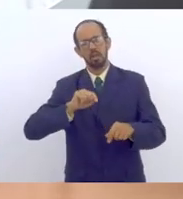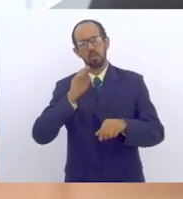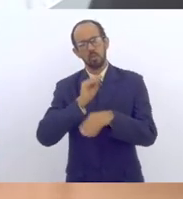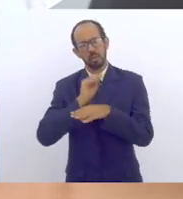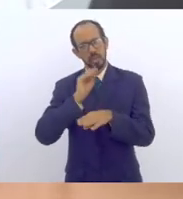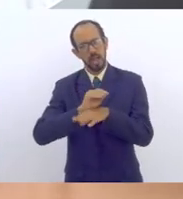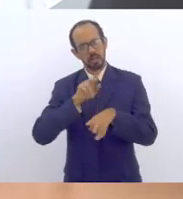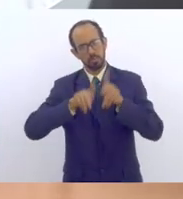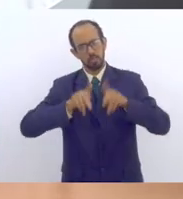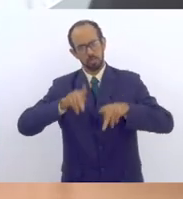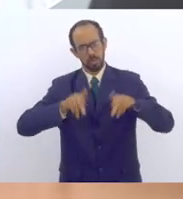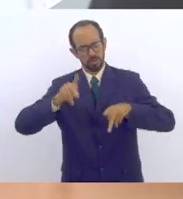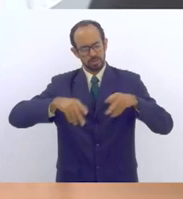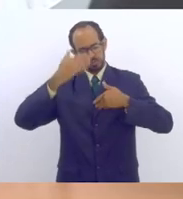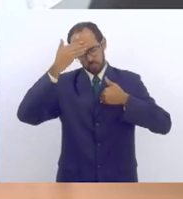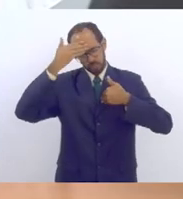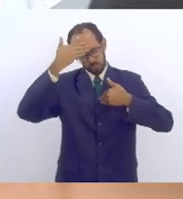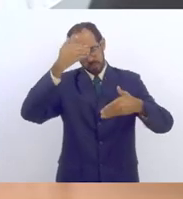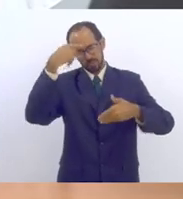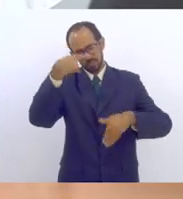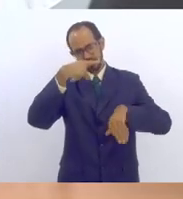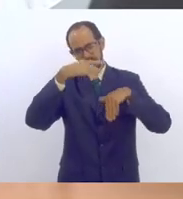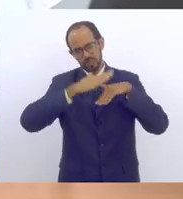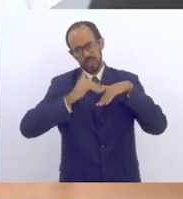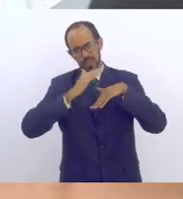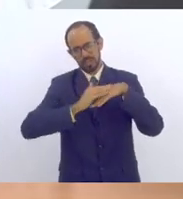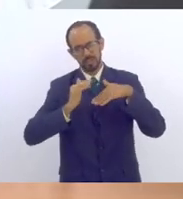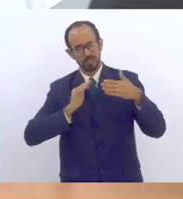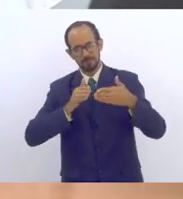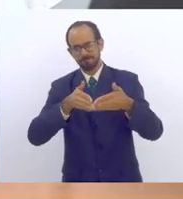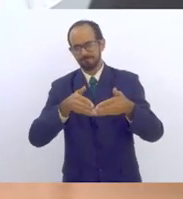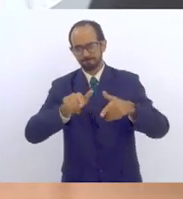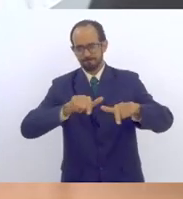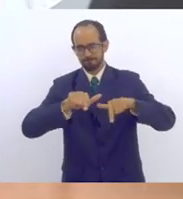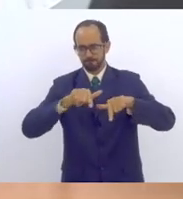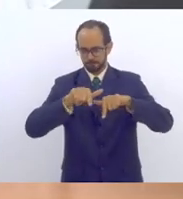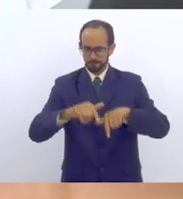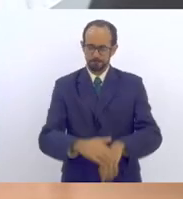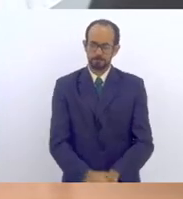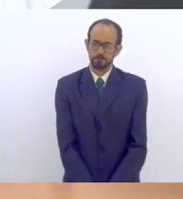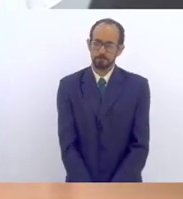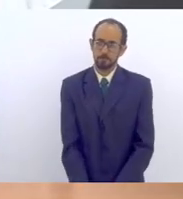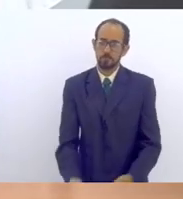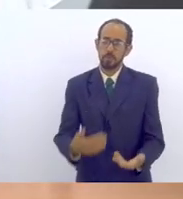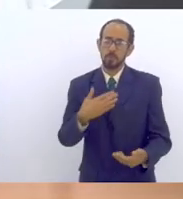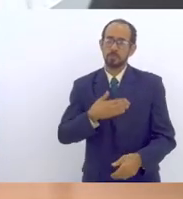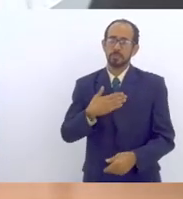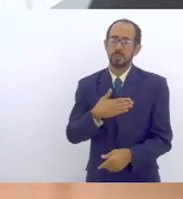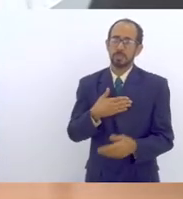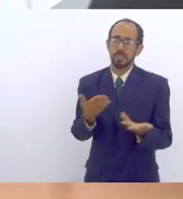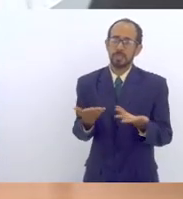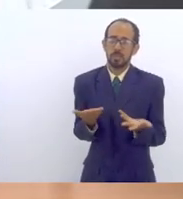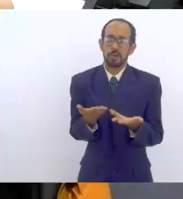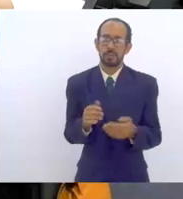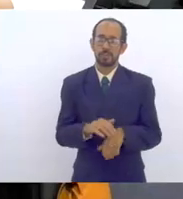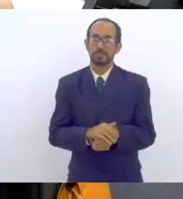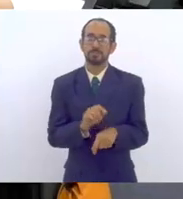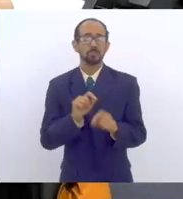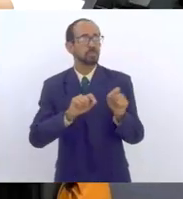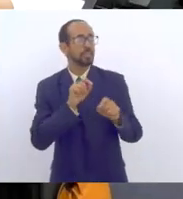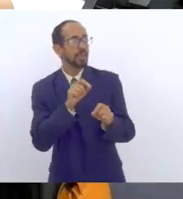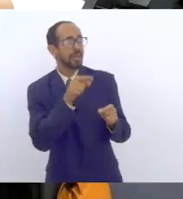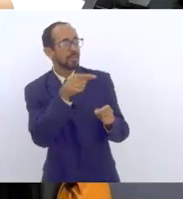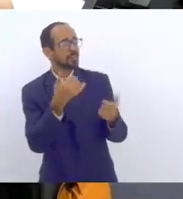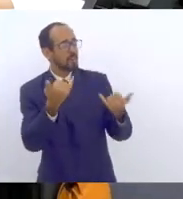tem muito valor para nós tá bom muito obrigado pelo teu carinho e pela tua dedicação bom eu queria agora tem que dizer que que eu queria